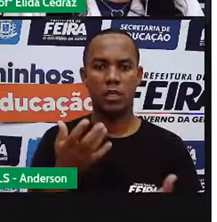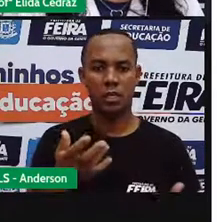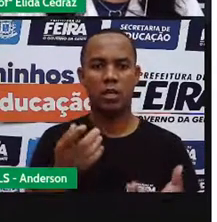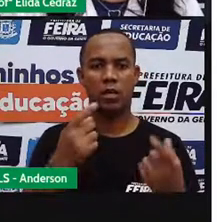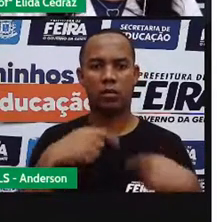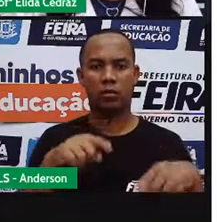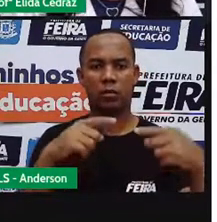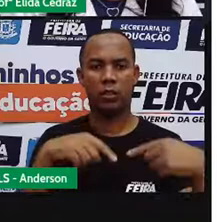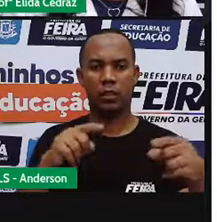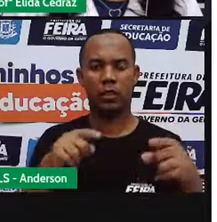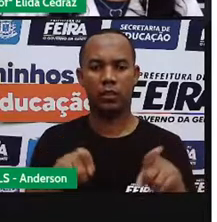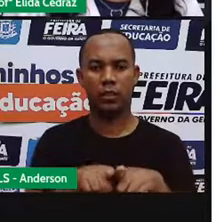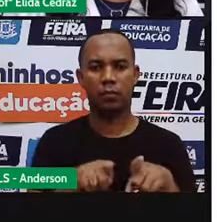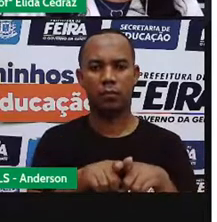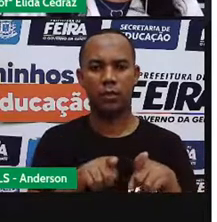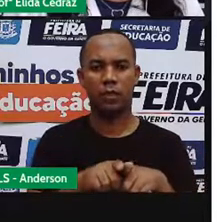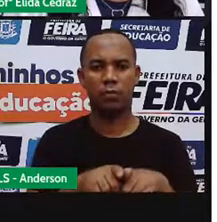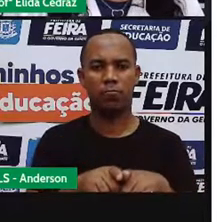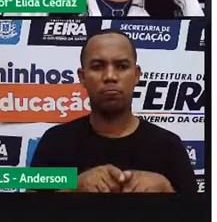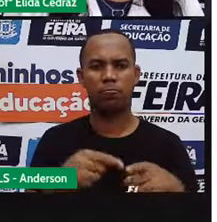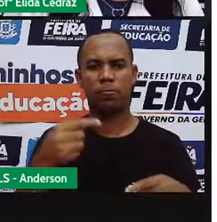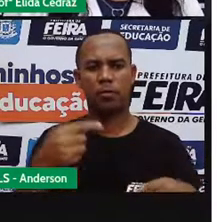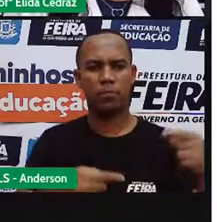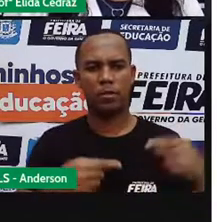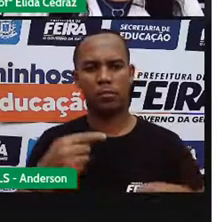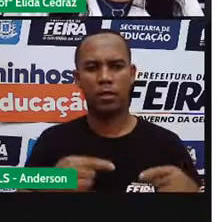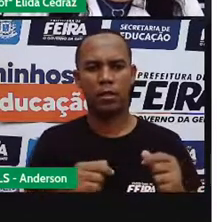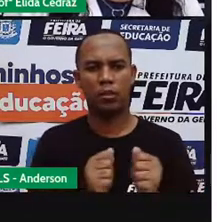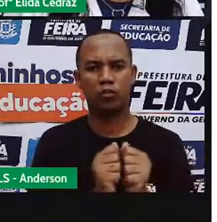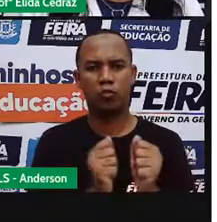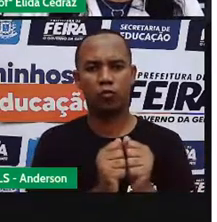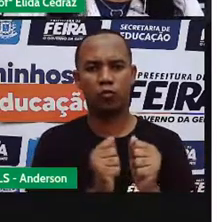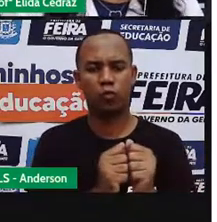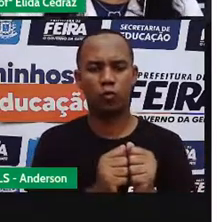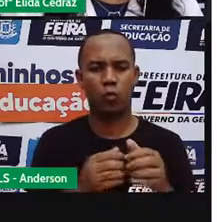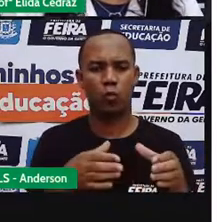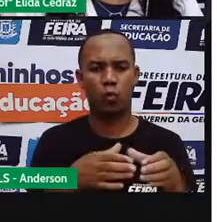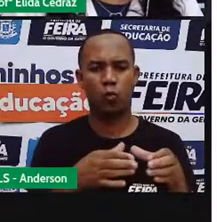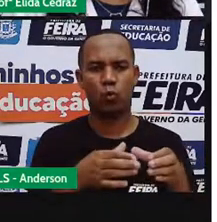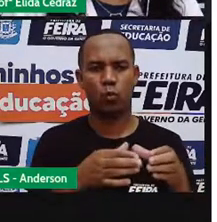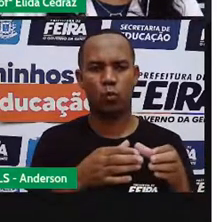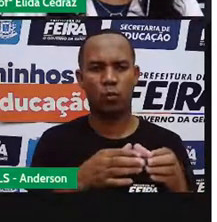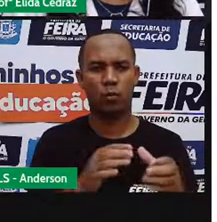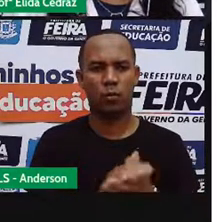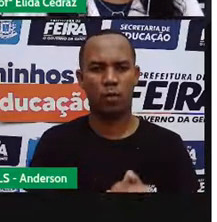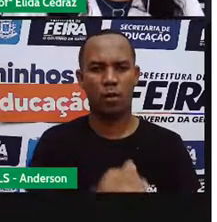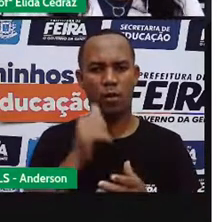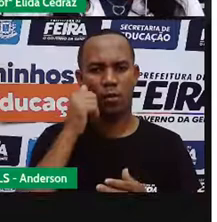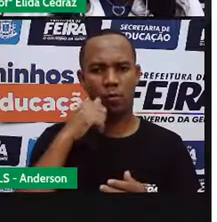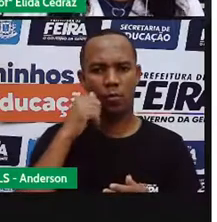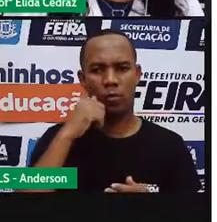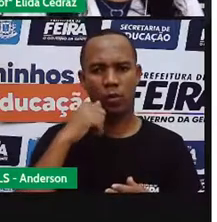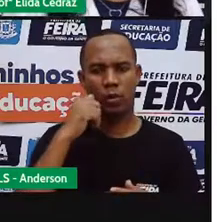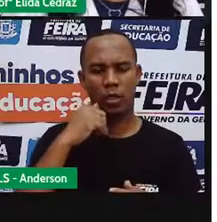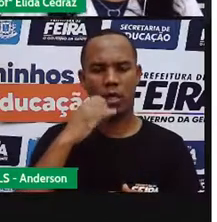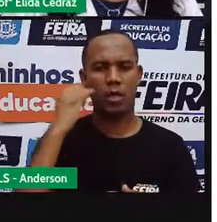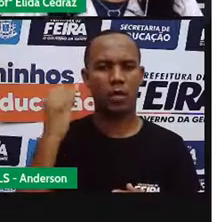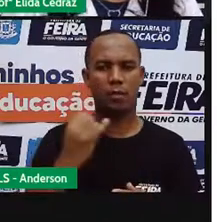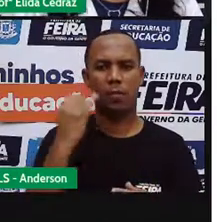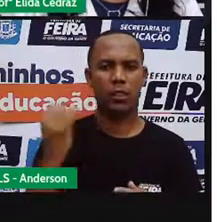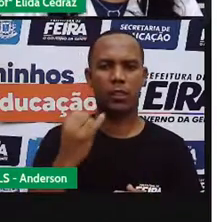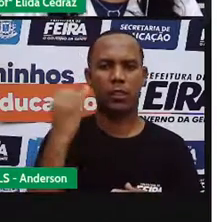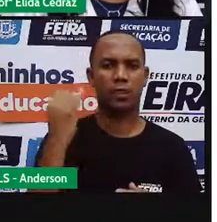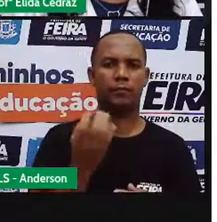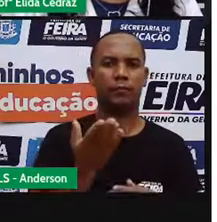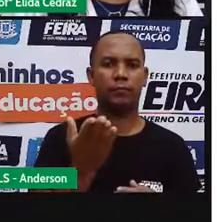Pedro e participou de lutas ao lado dos patriotas. Ela foi condecorada com a Ordem Imperial